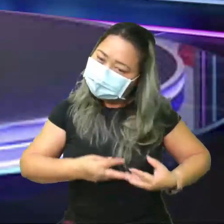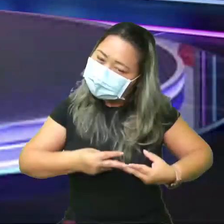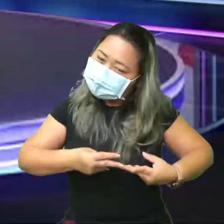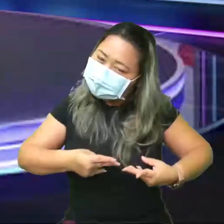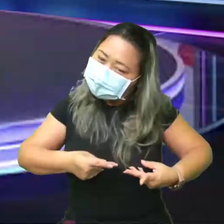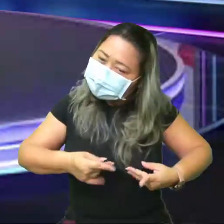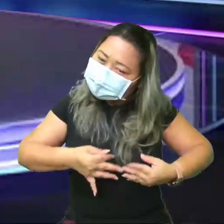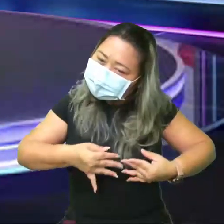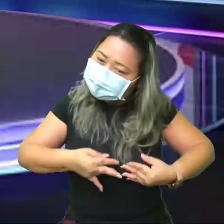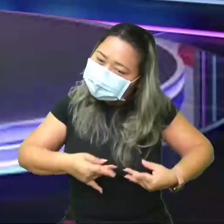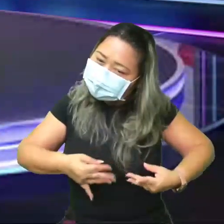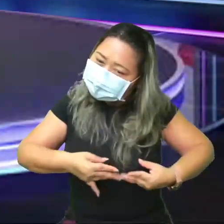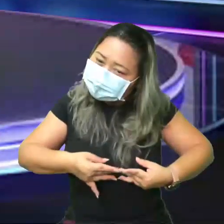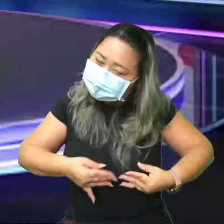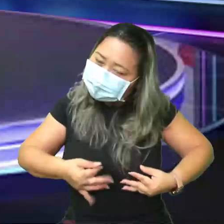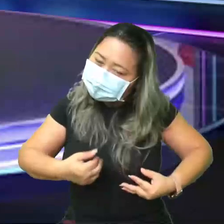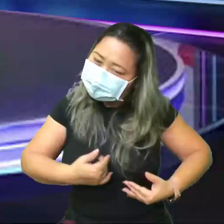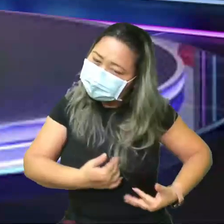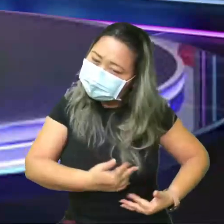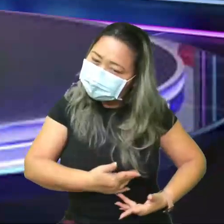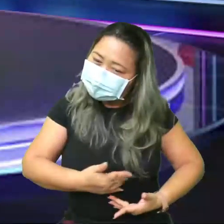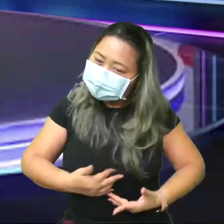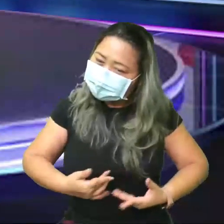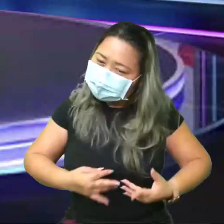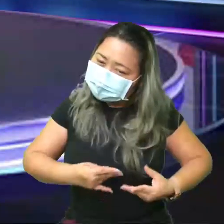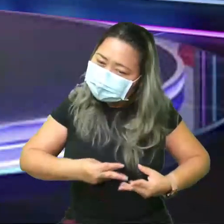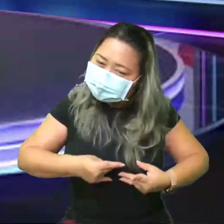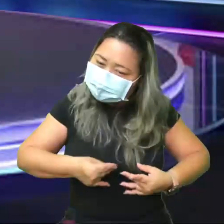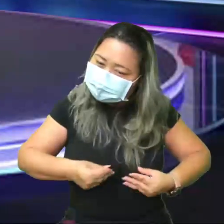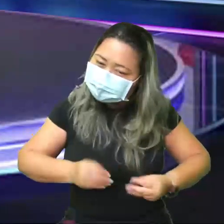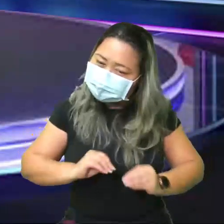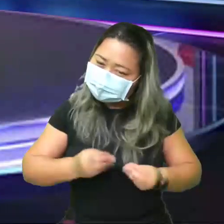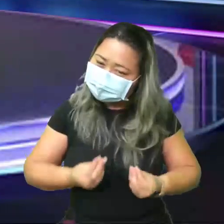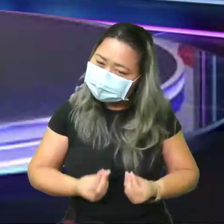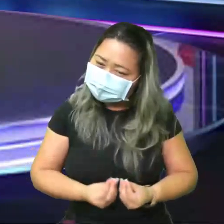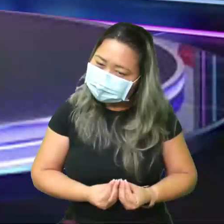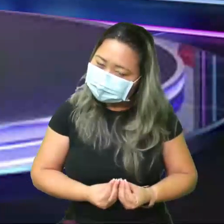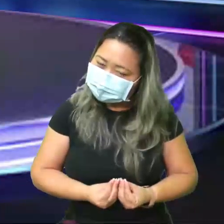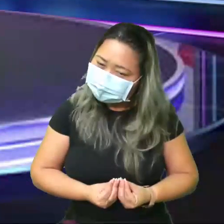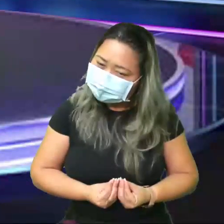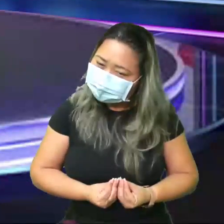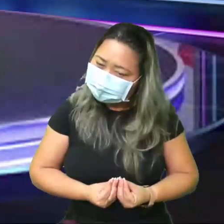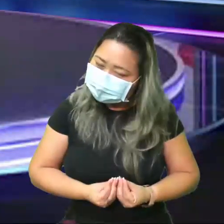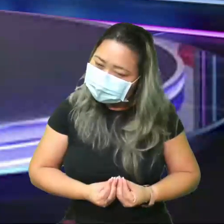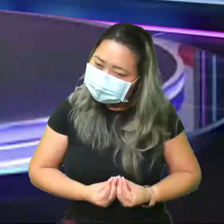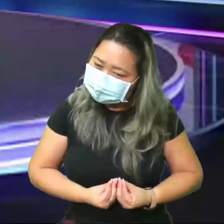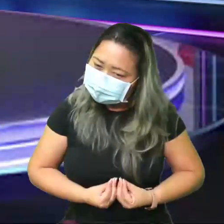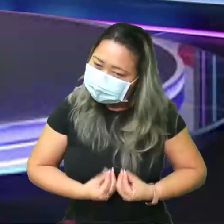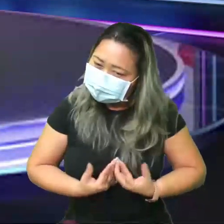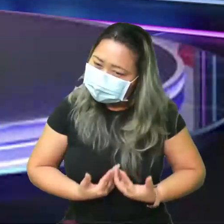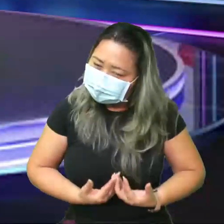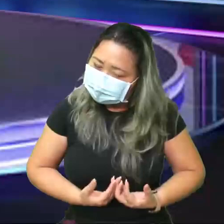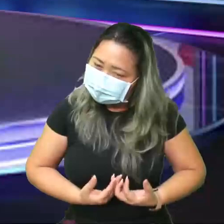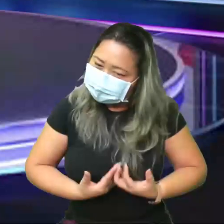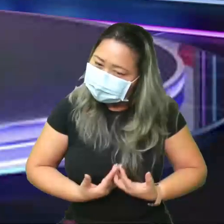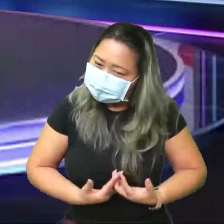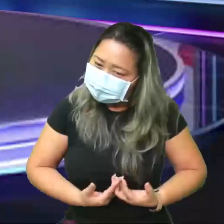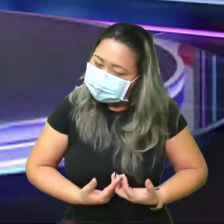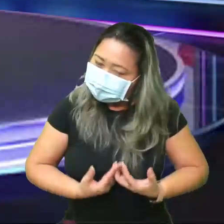das moléculas, tá? Que vai formar uma determinada substância. E a gente sabe que essas substâncias são